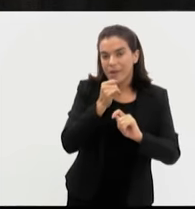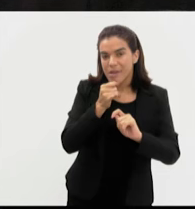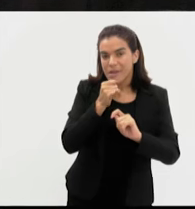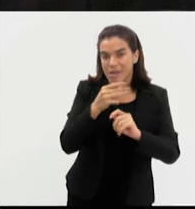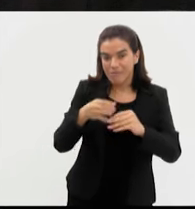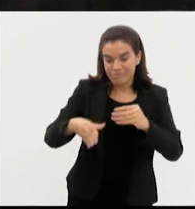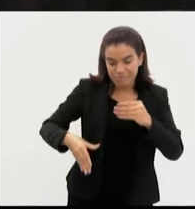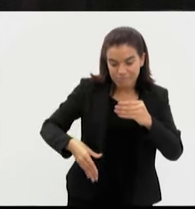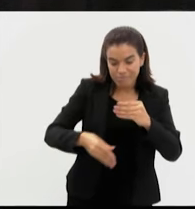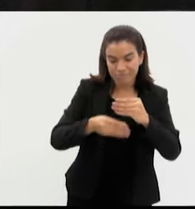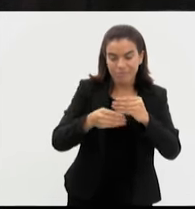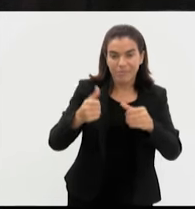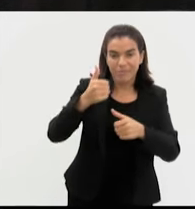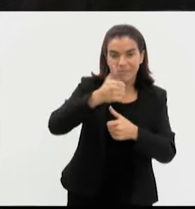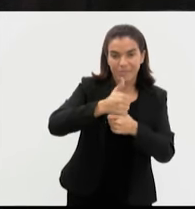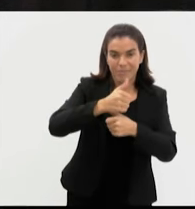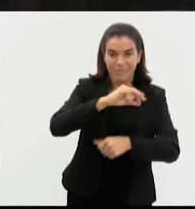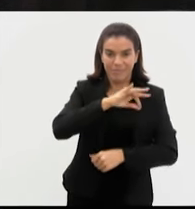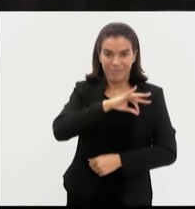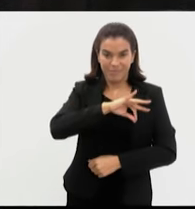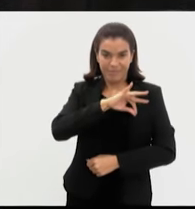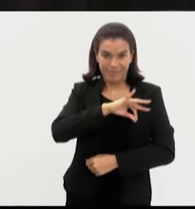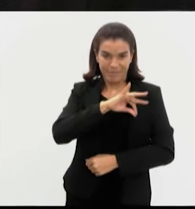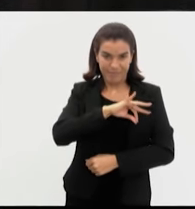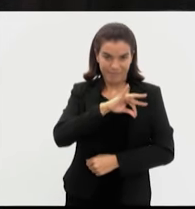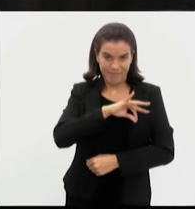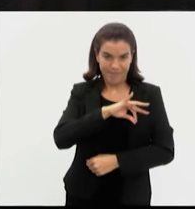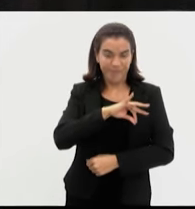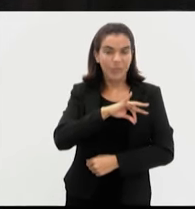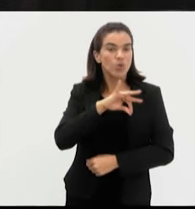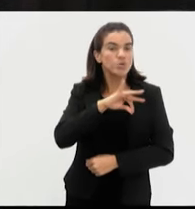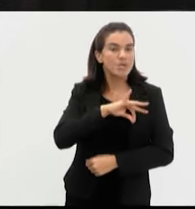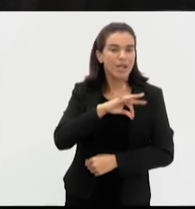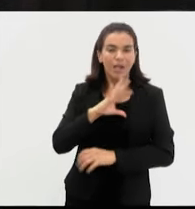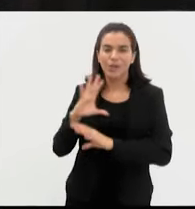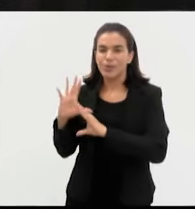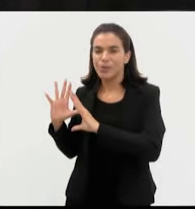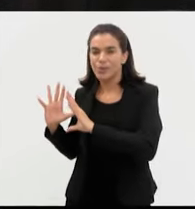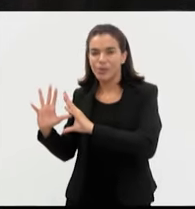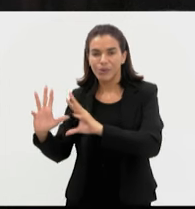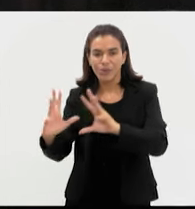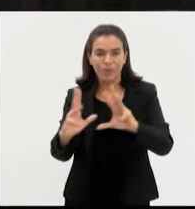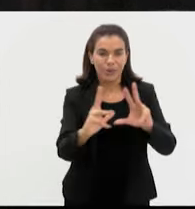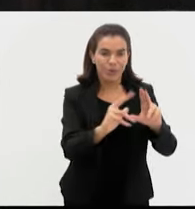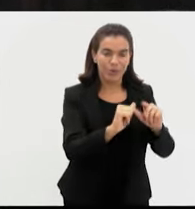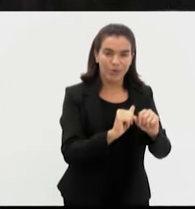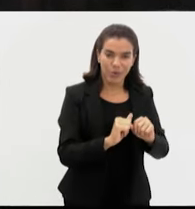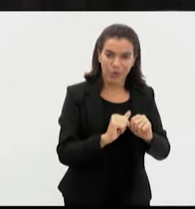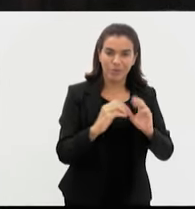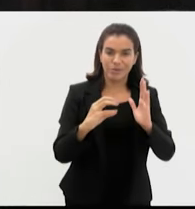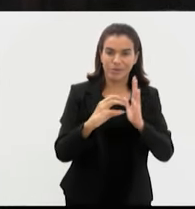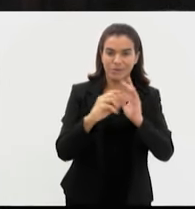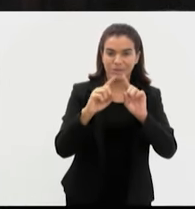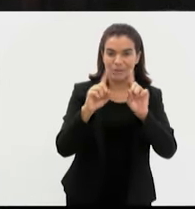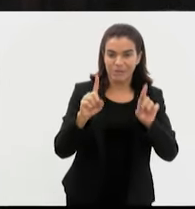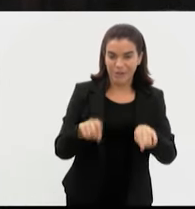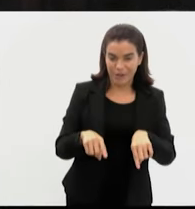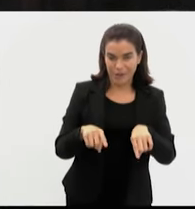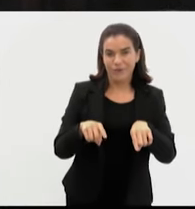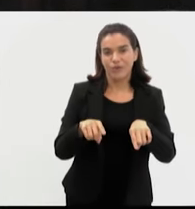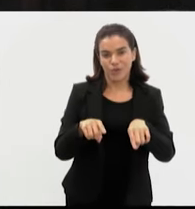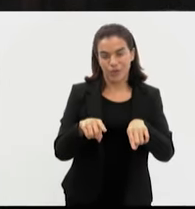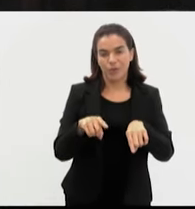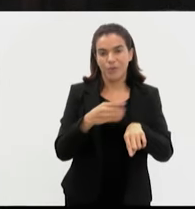reposição salarial dos salários de todos os servidores públicos ativos